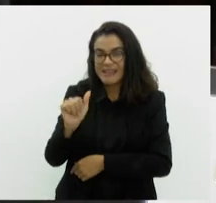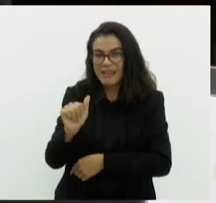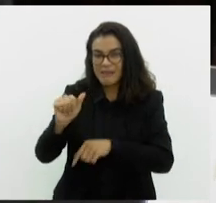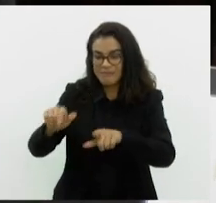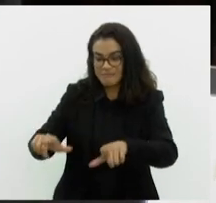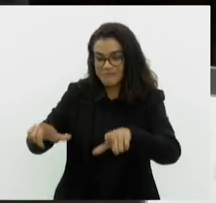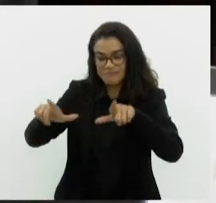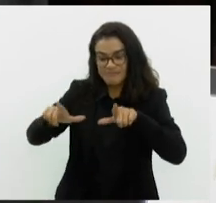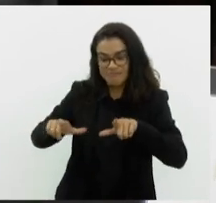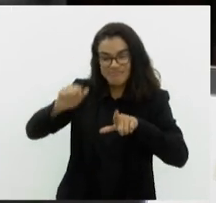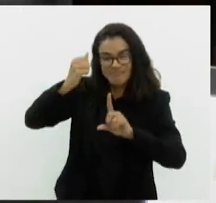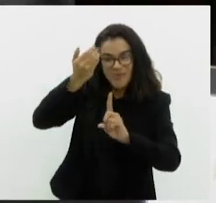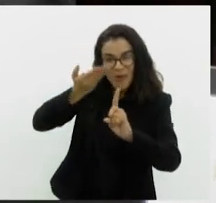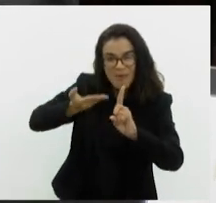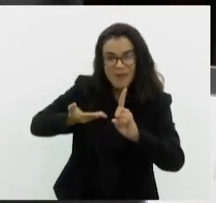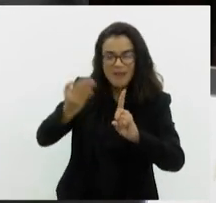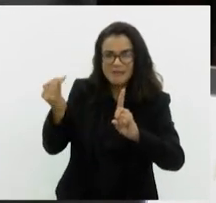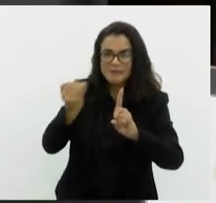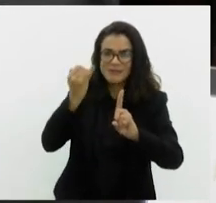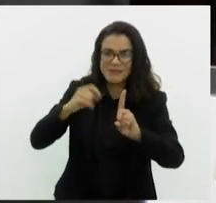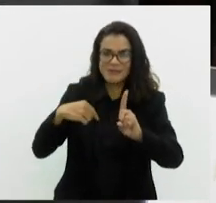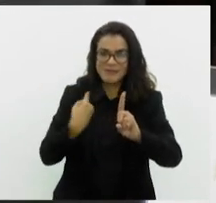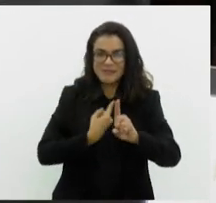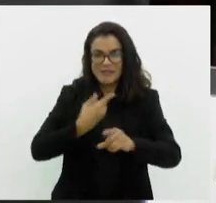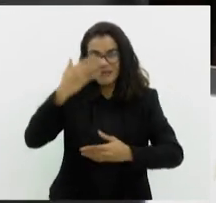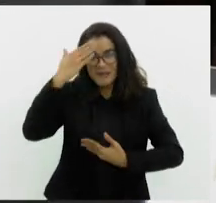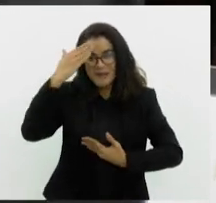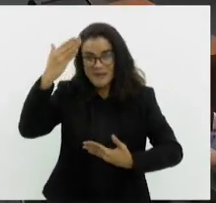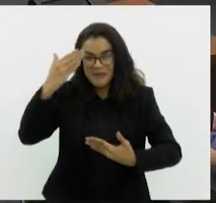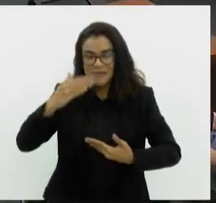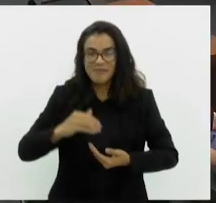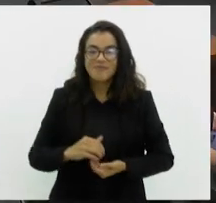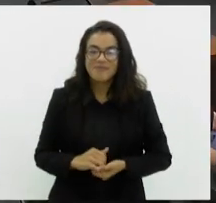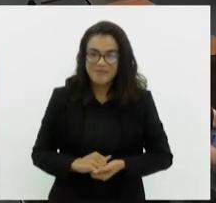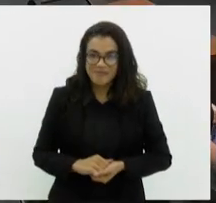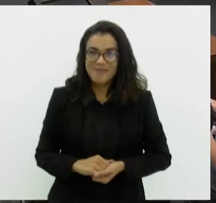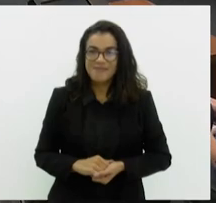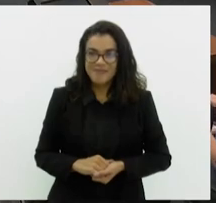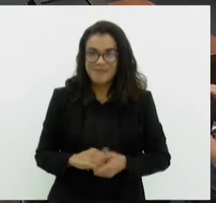recebendo esse tipo de homenagem é muito importante para a gente. Obrigada.